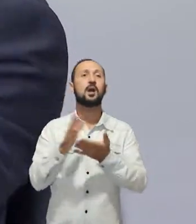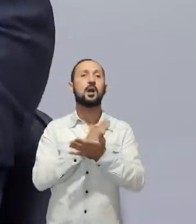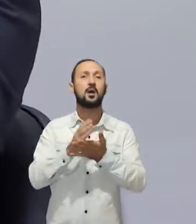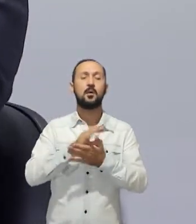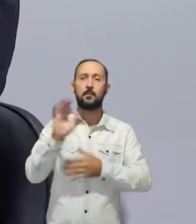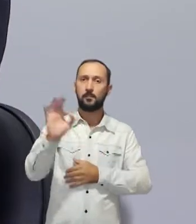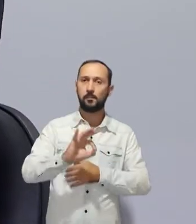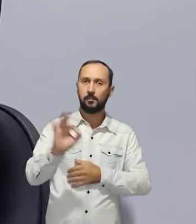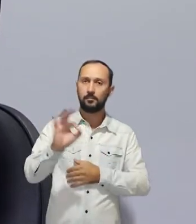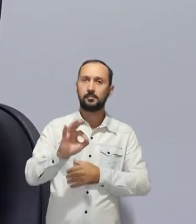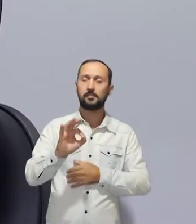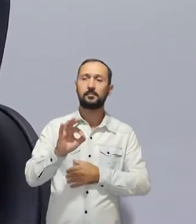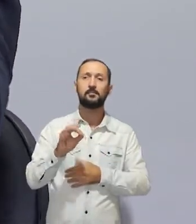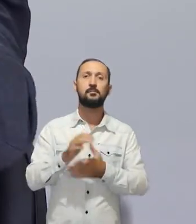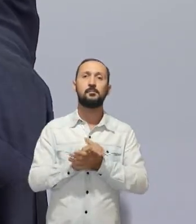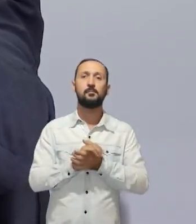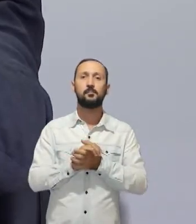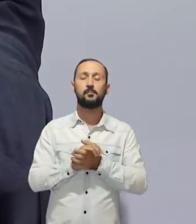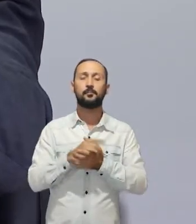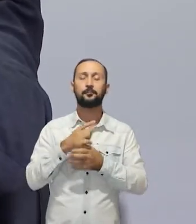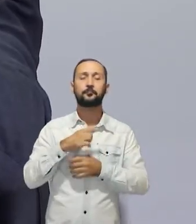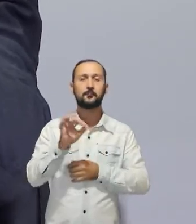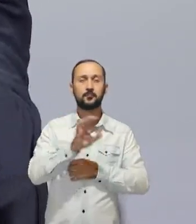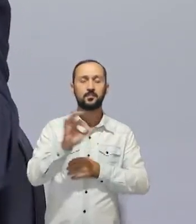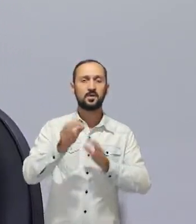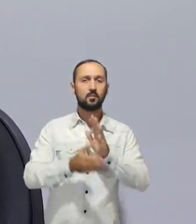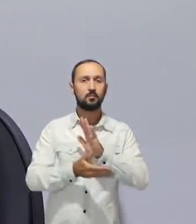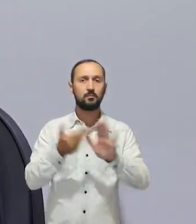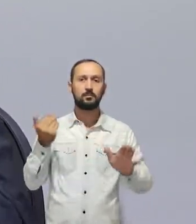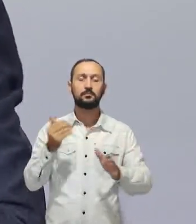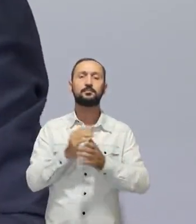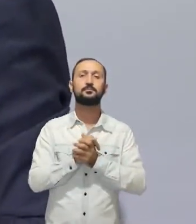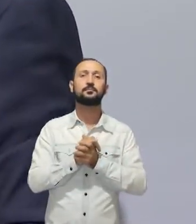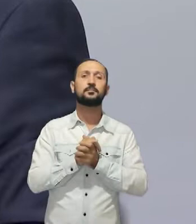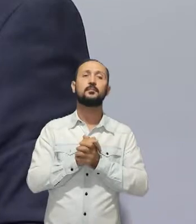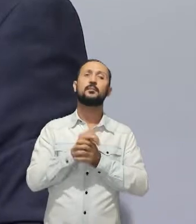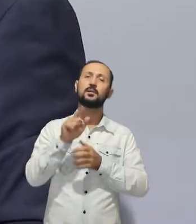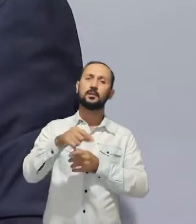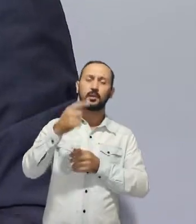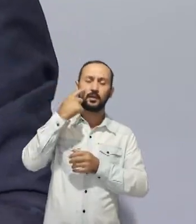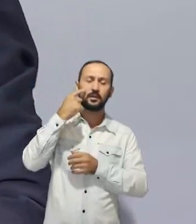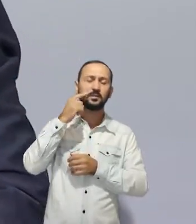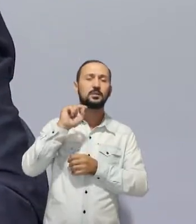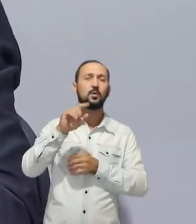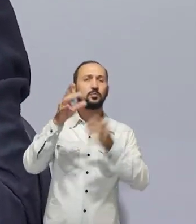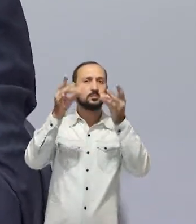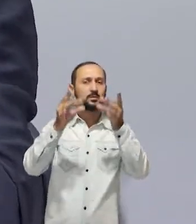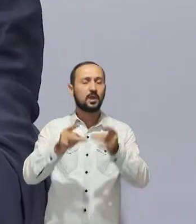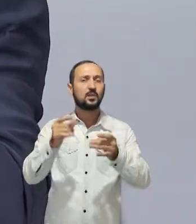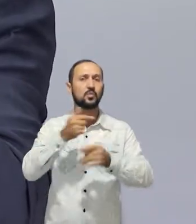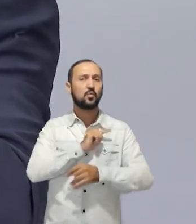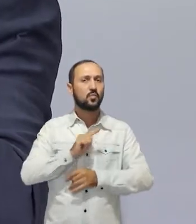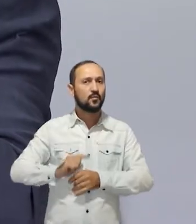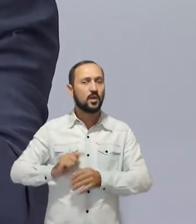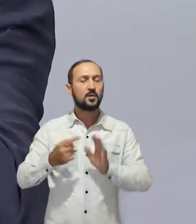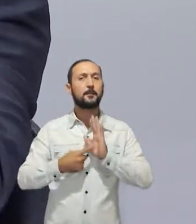e uma faixa de isenção. E é esse o principal ponto que o governo vem